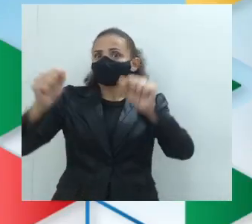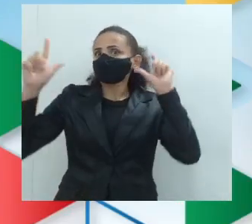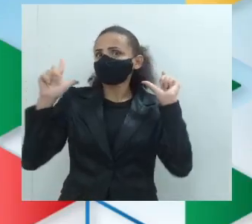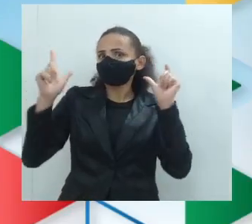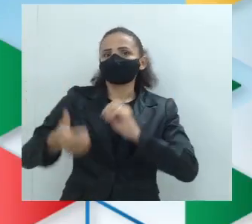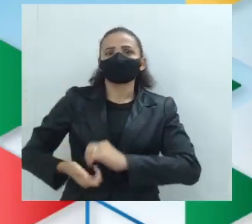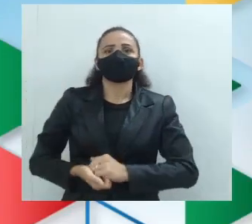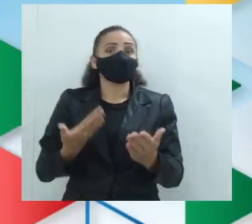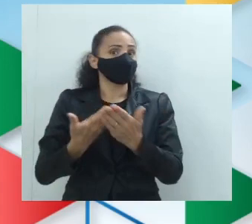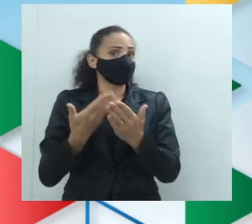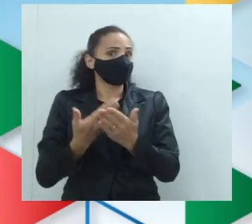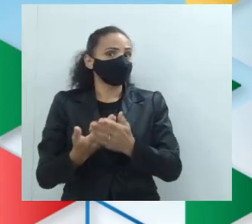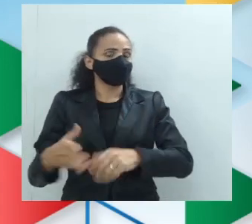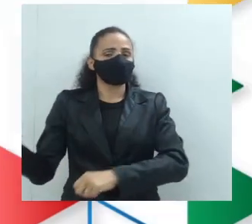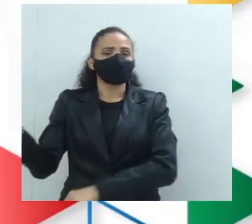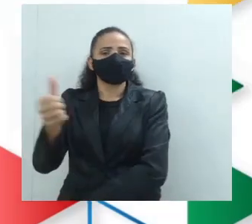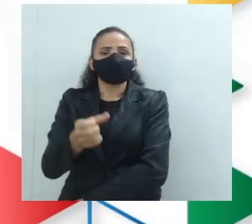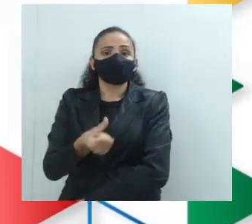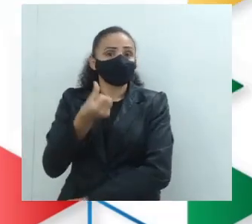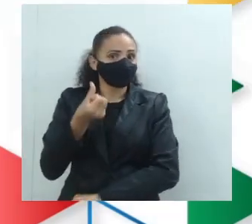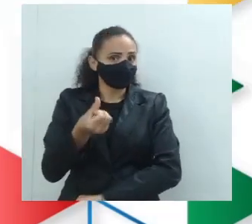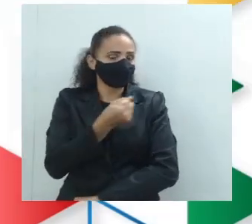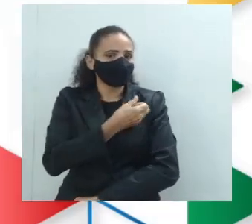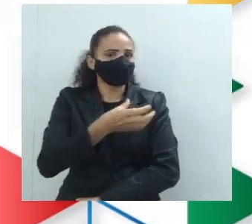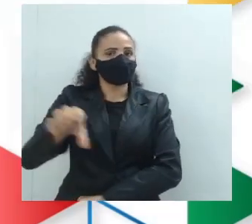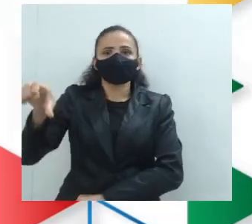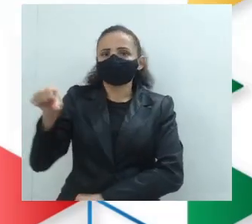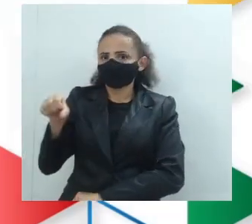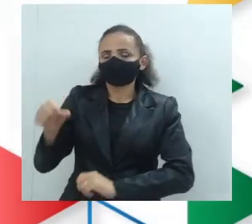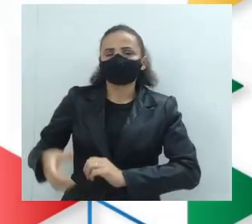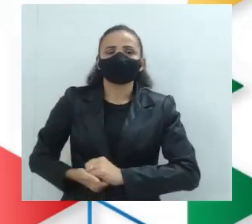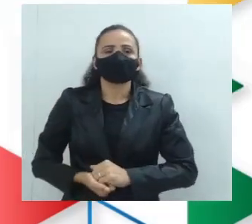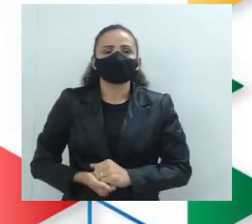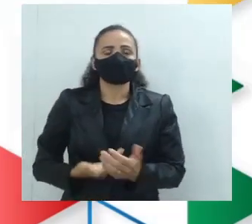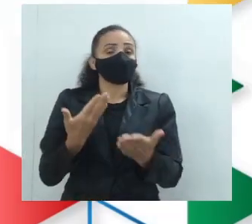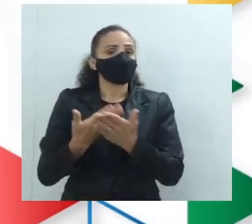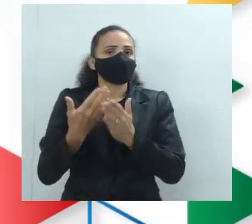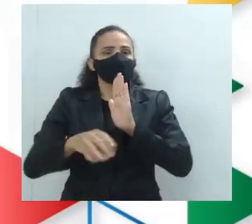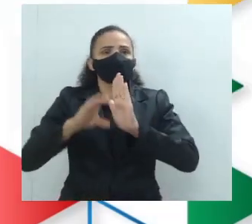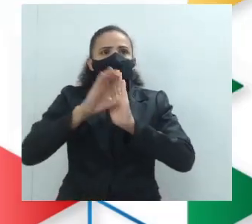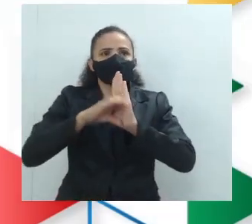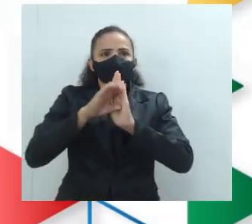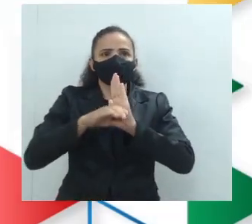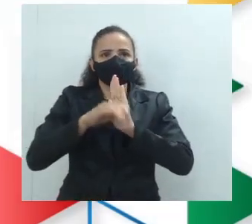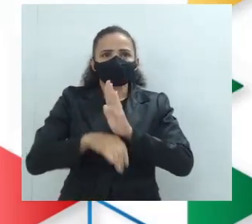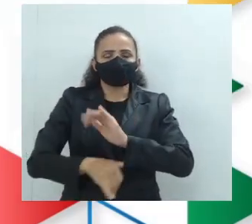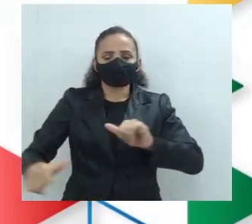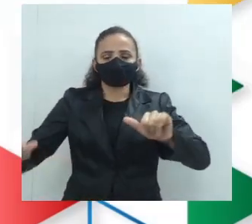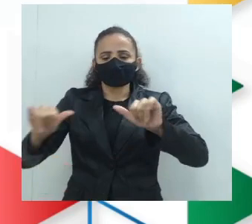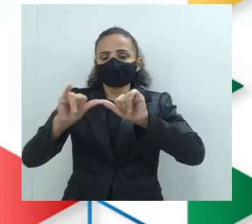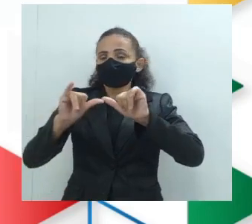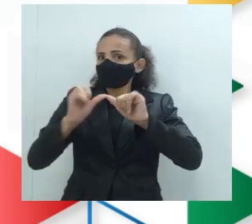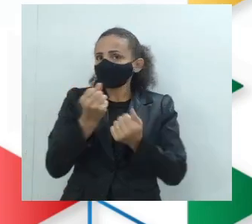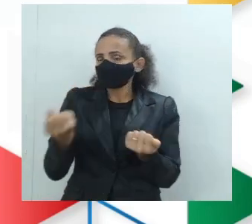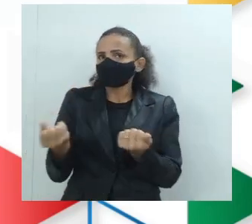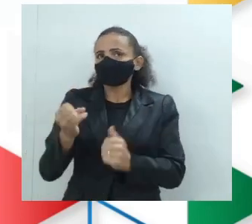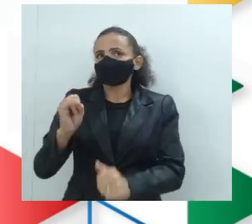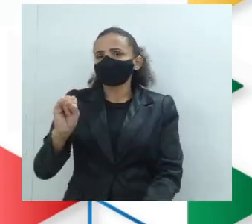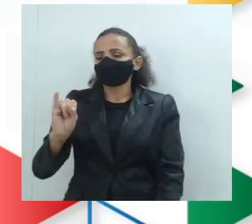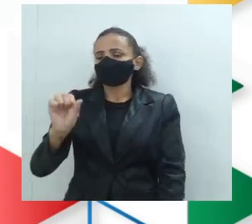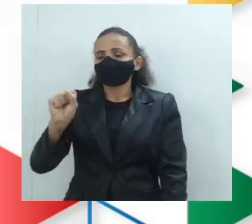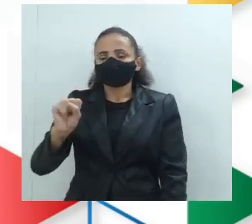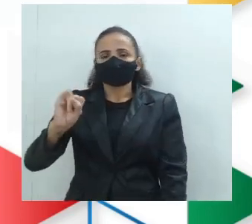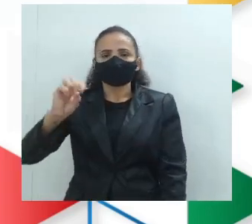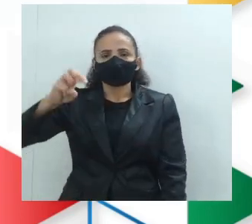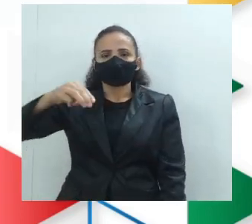bom? Nossa aula de número 9, acompanha aí. Bom, vou falar um pouquinho do conceito de simetria e vou te mostrar como que isso